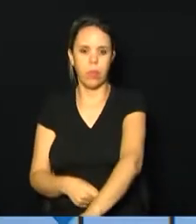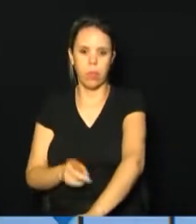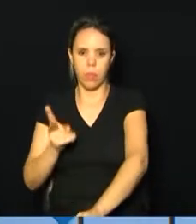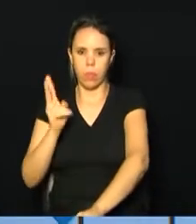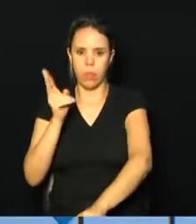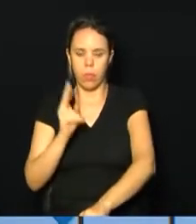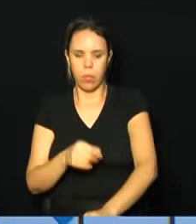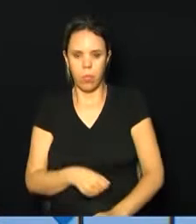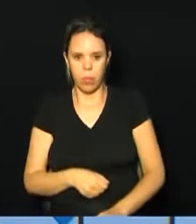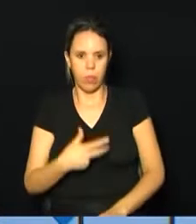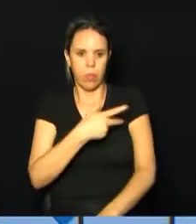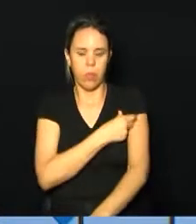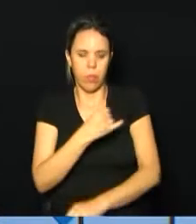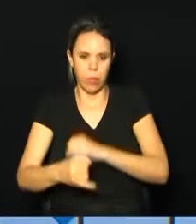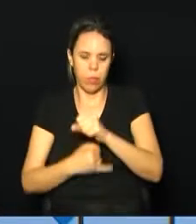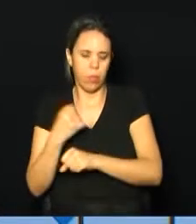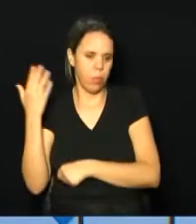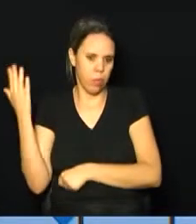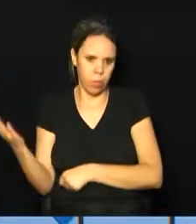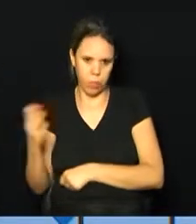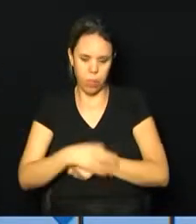continua no